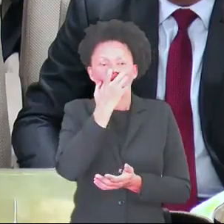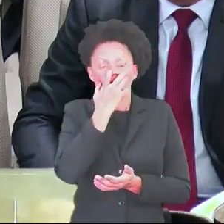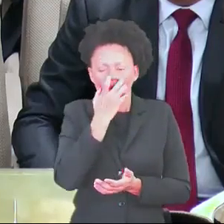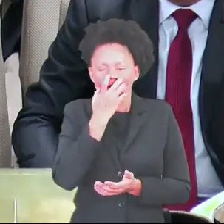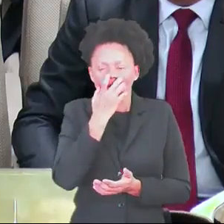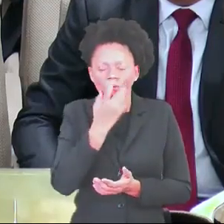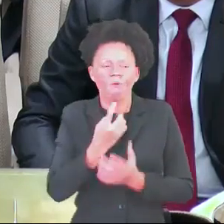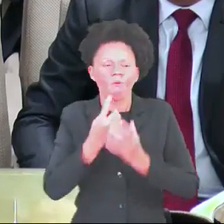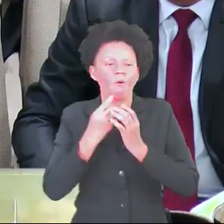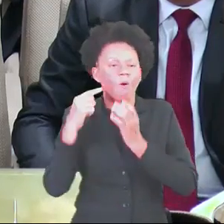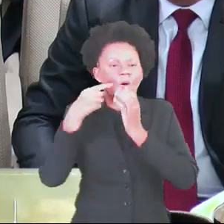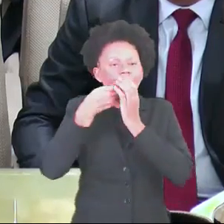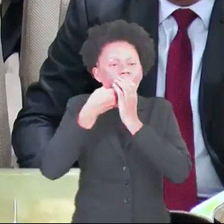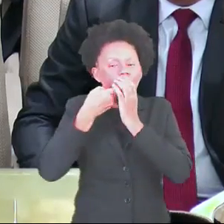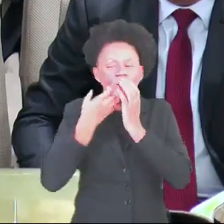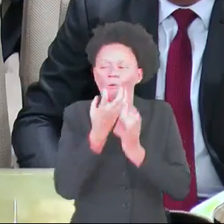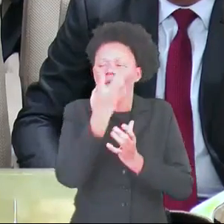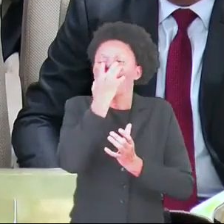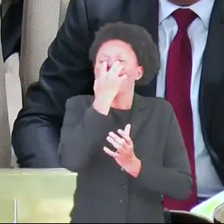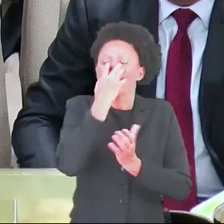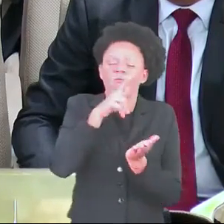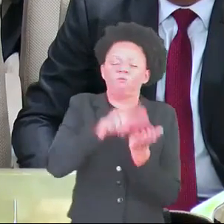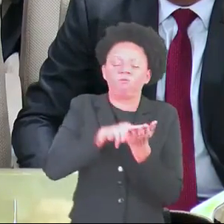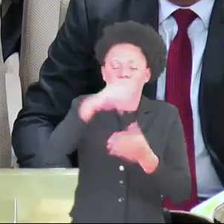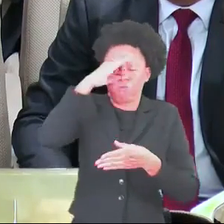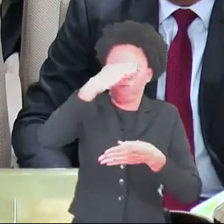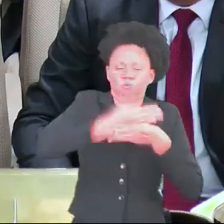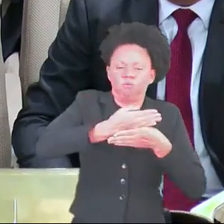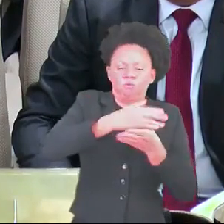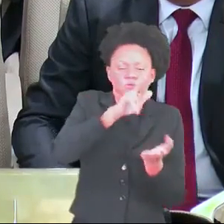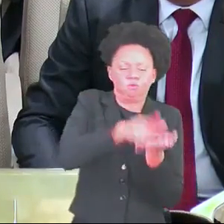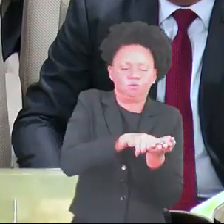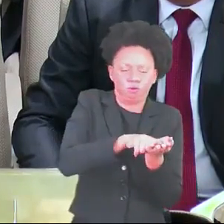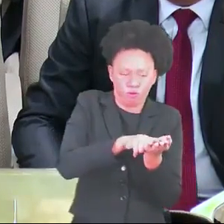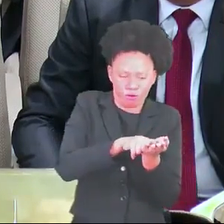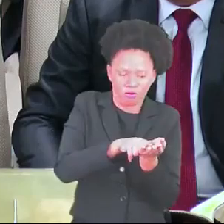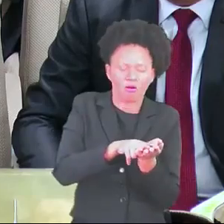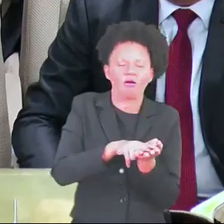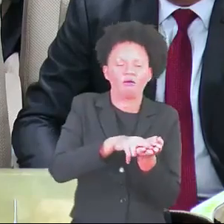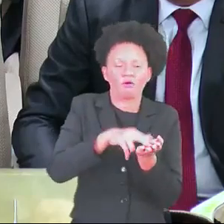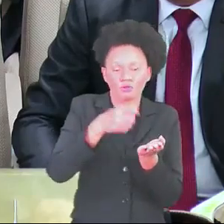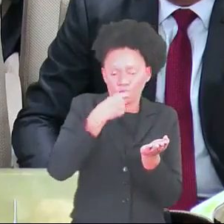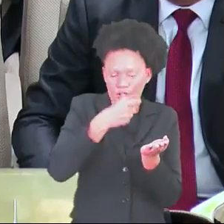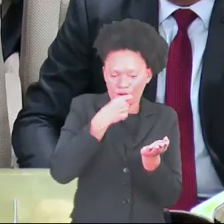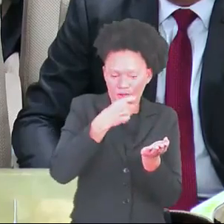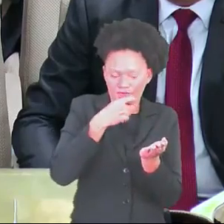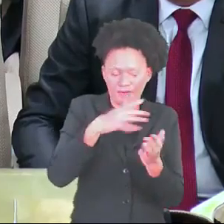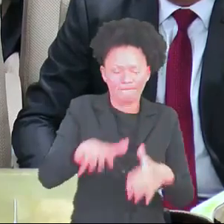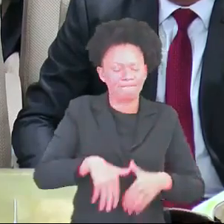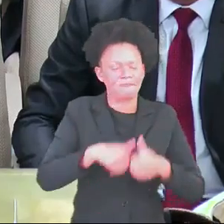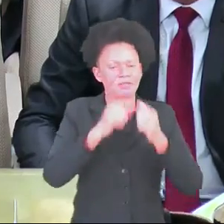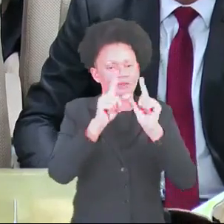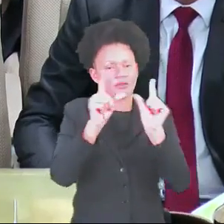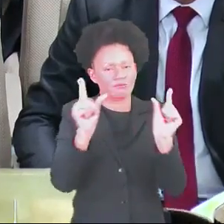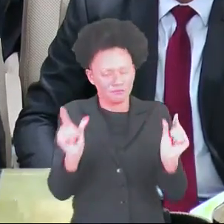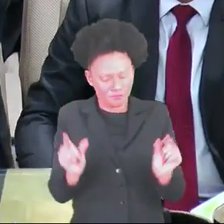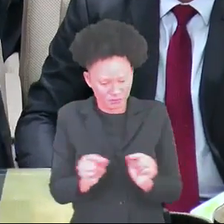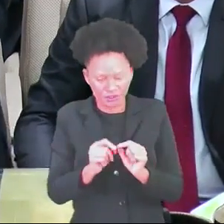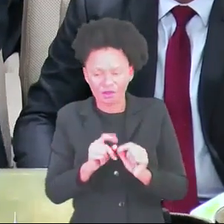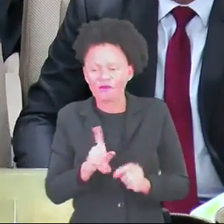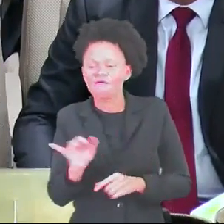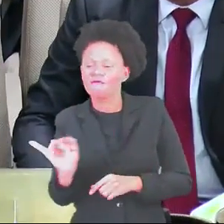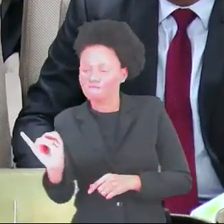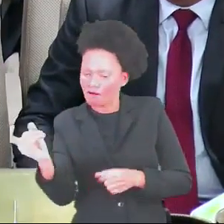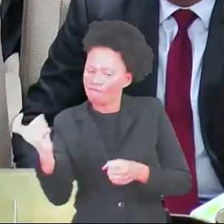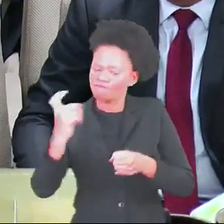os antibióticos. E a medicina vai fazer ele melhorar dessa infecção no seu pulmão. E ele vai retornar para